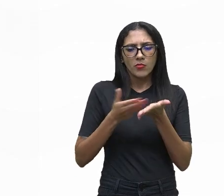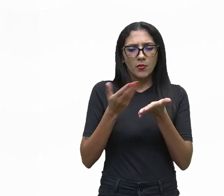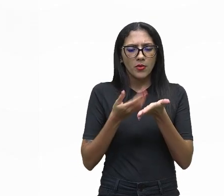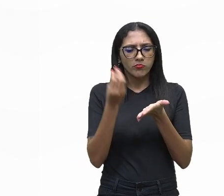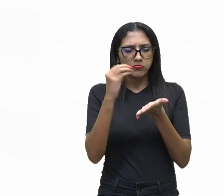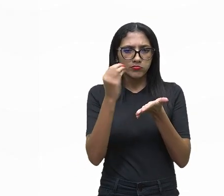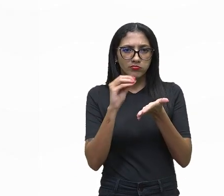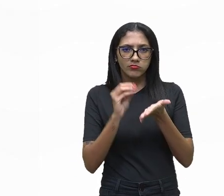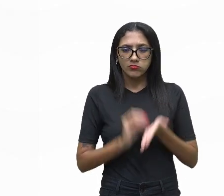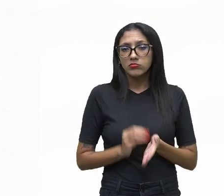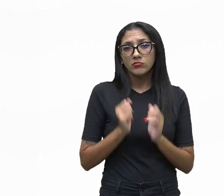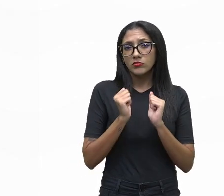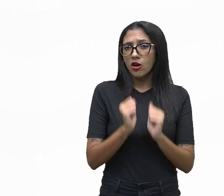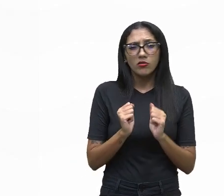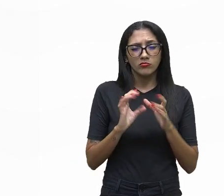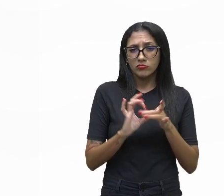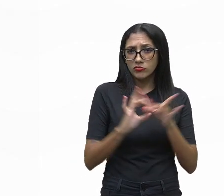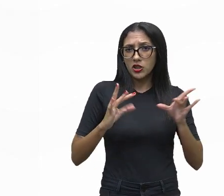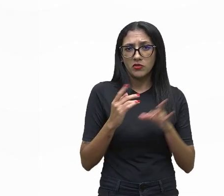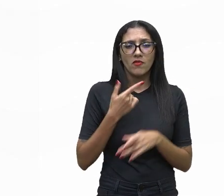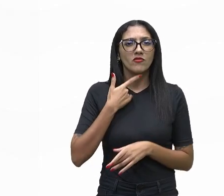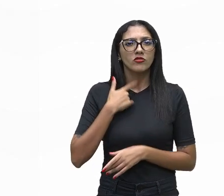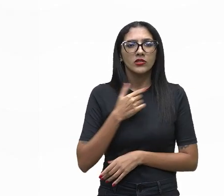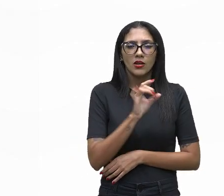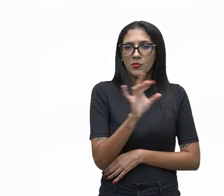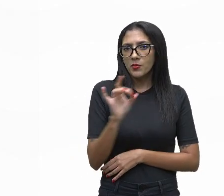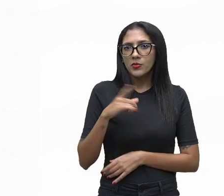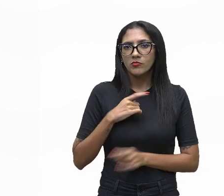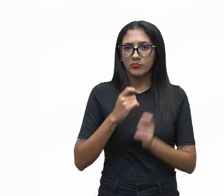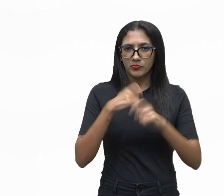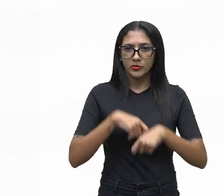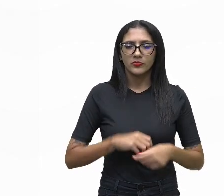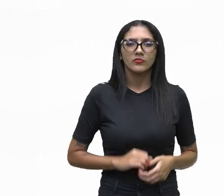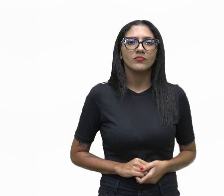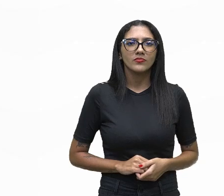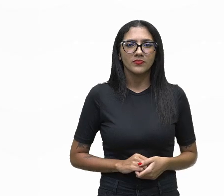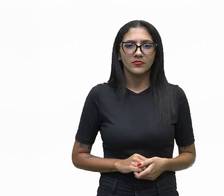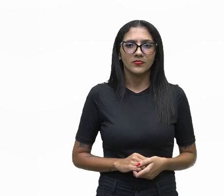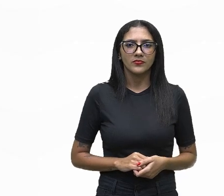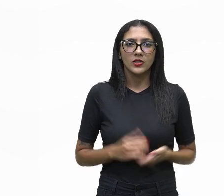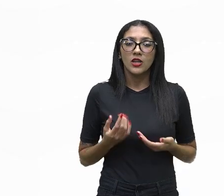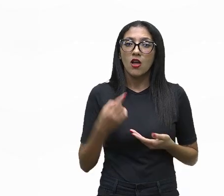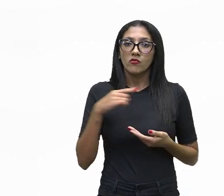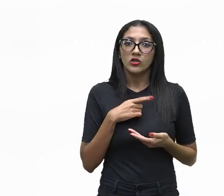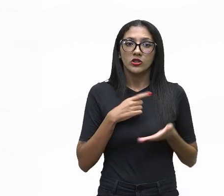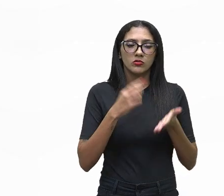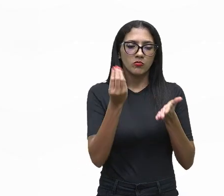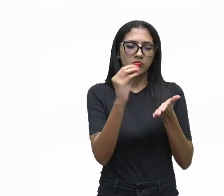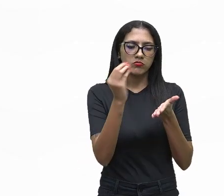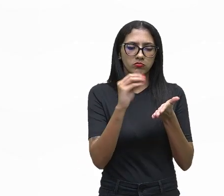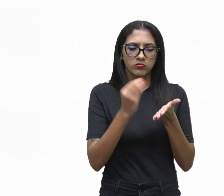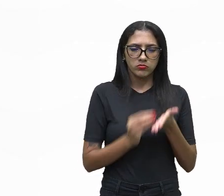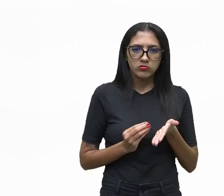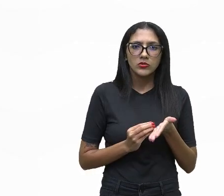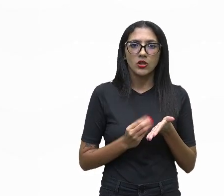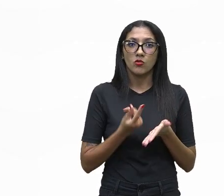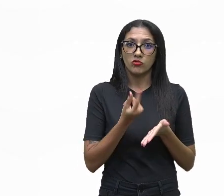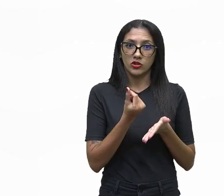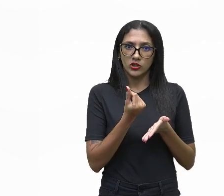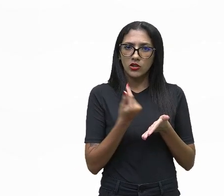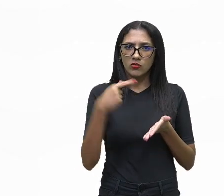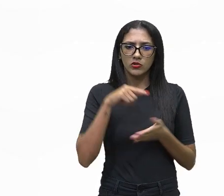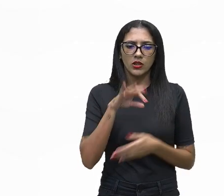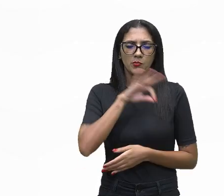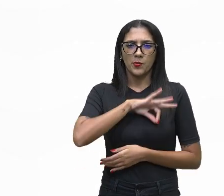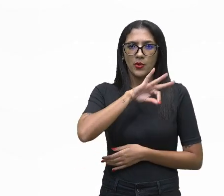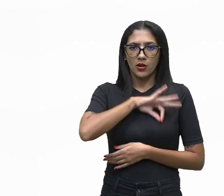seu caderno, você escolhe a melhor maneira que você encontrar. E aí você vai colocar os valores que você recebe mensalmente